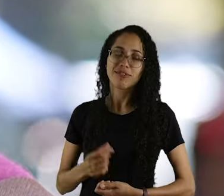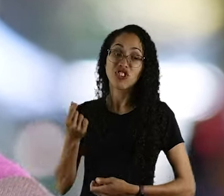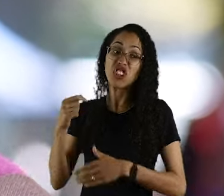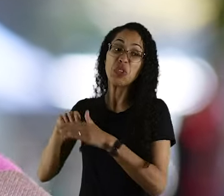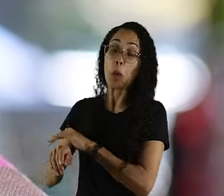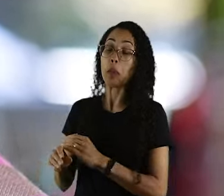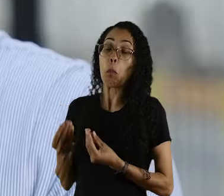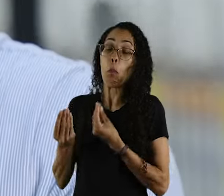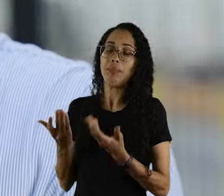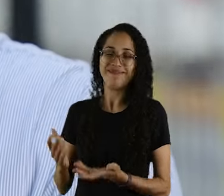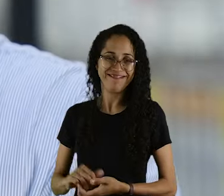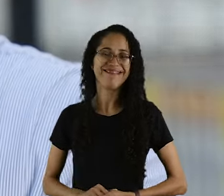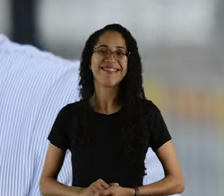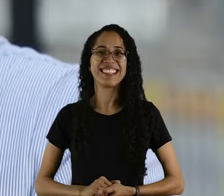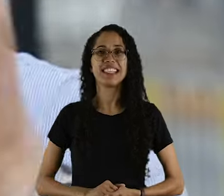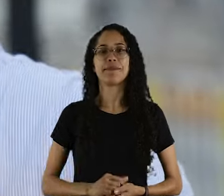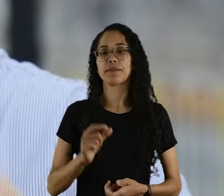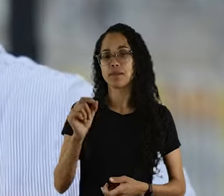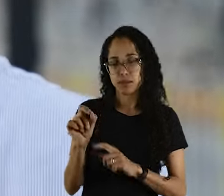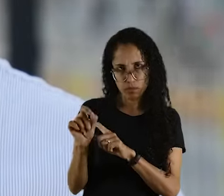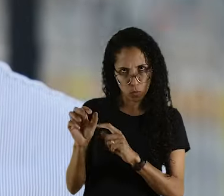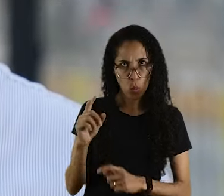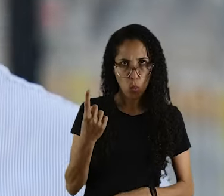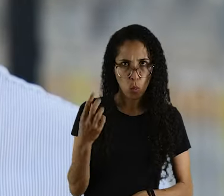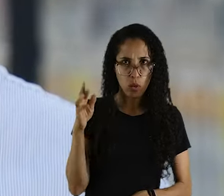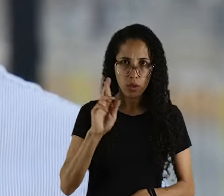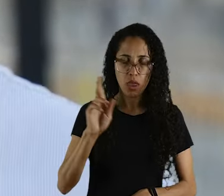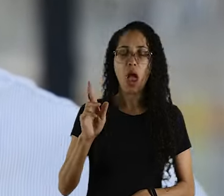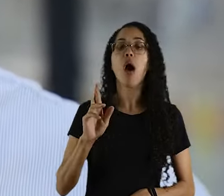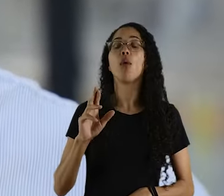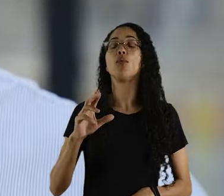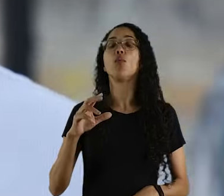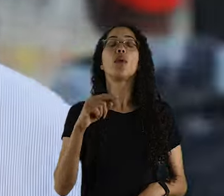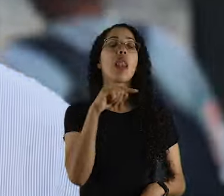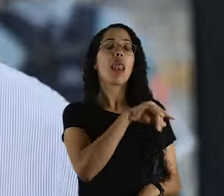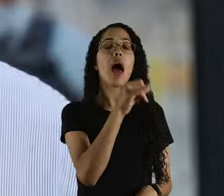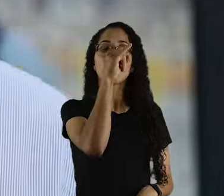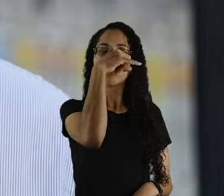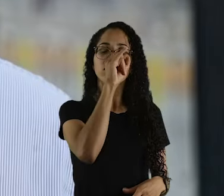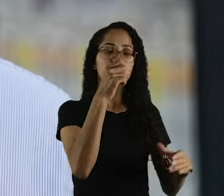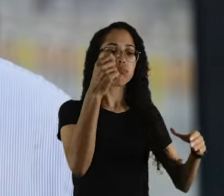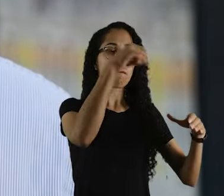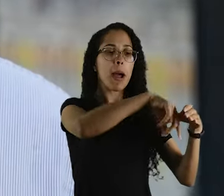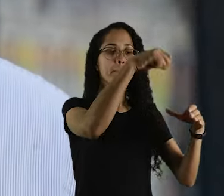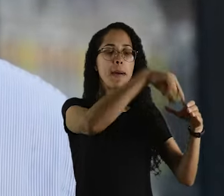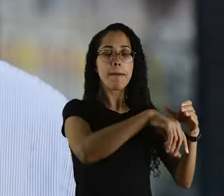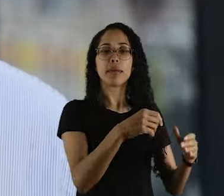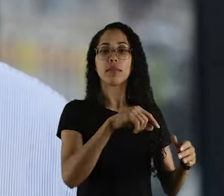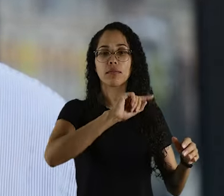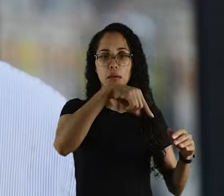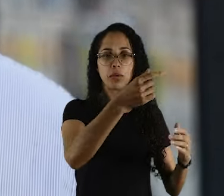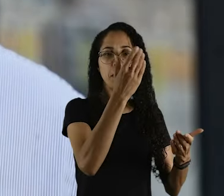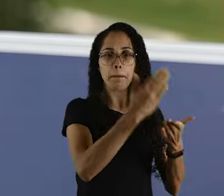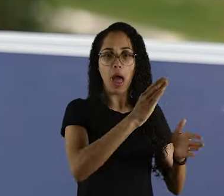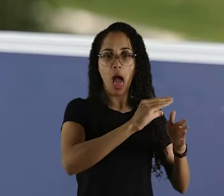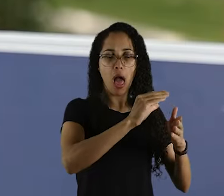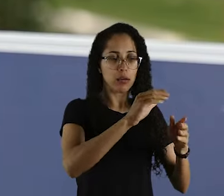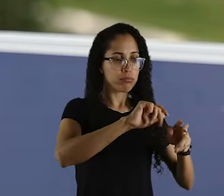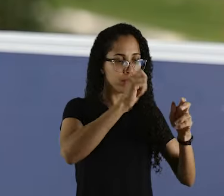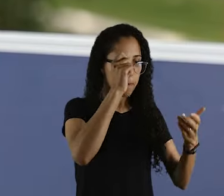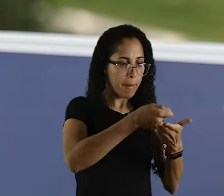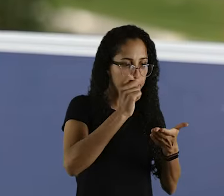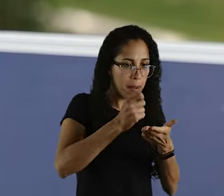Eu não achei até hoje. Essa moeda de um real vai para um porquinho que eu tenho, que eu quebro. E da última vez que eu quebrei o porquinho tinha R$1.342.